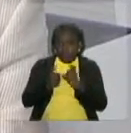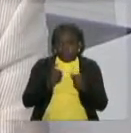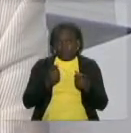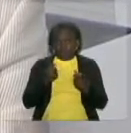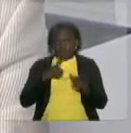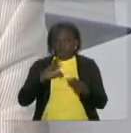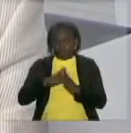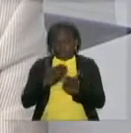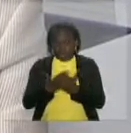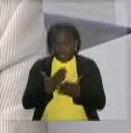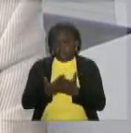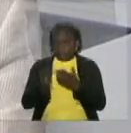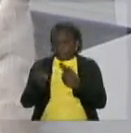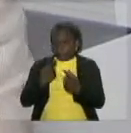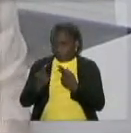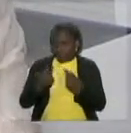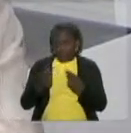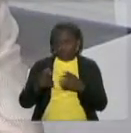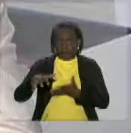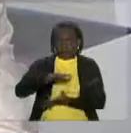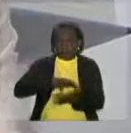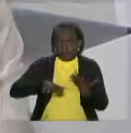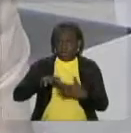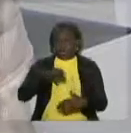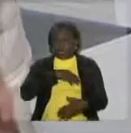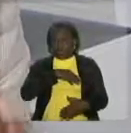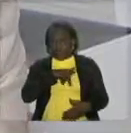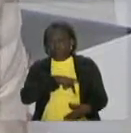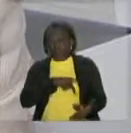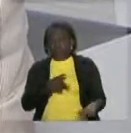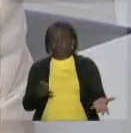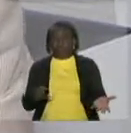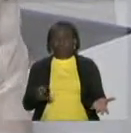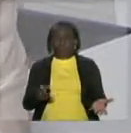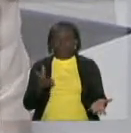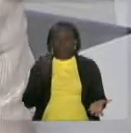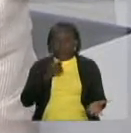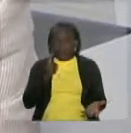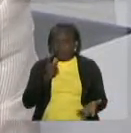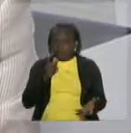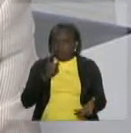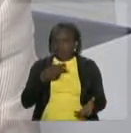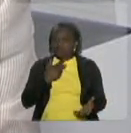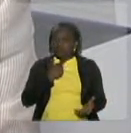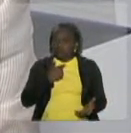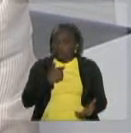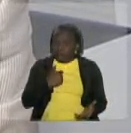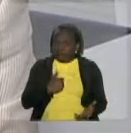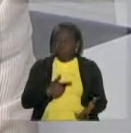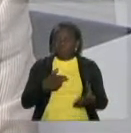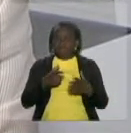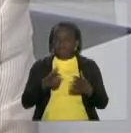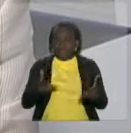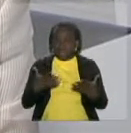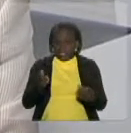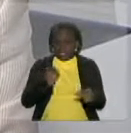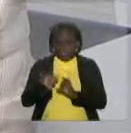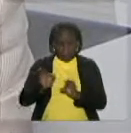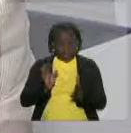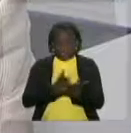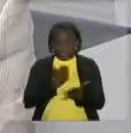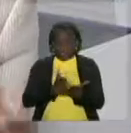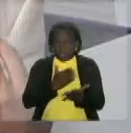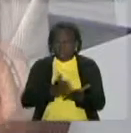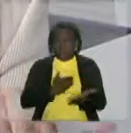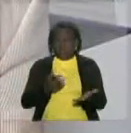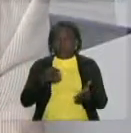O diálogo que eu tenho com as escolas, o diálogo que eu tenho com o movimento, com o Ministério Público, eles geraram uma motivação muito grande a tentar